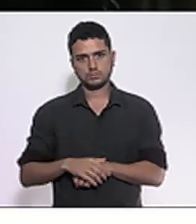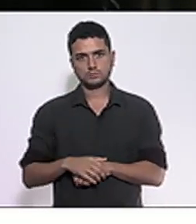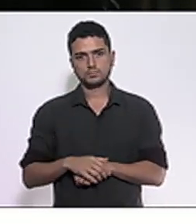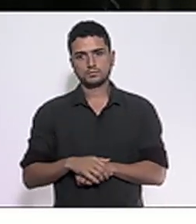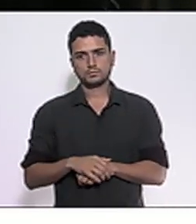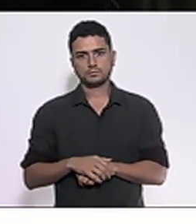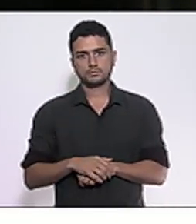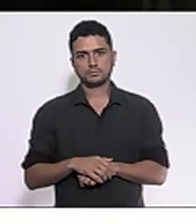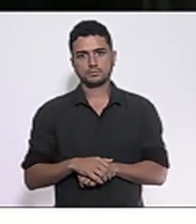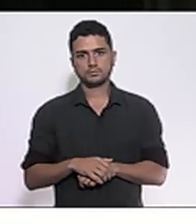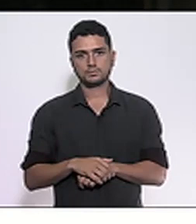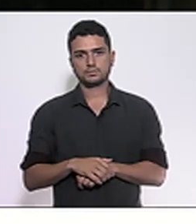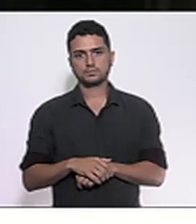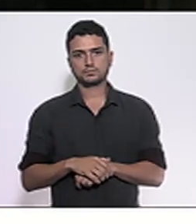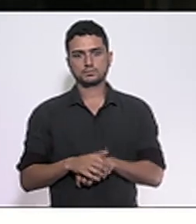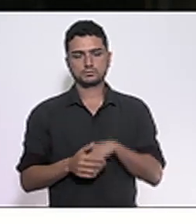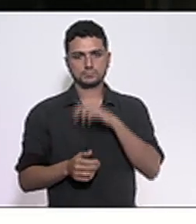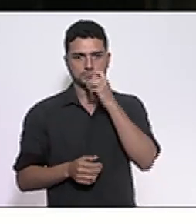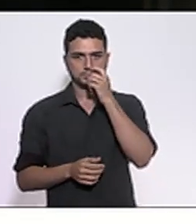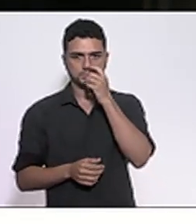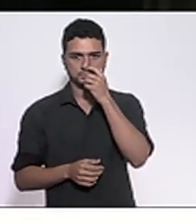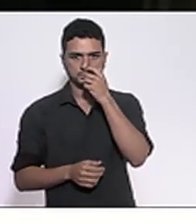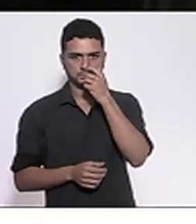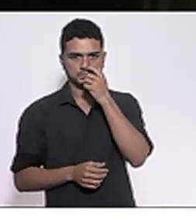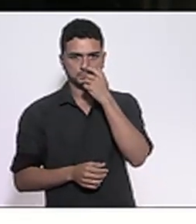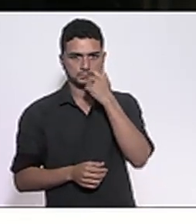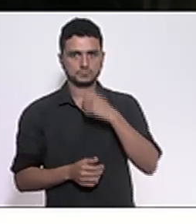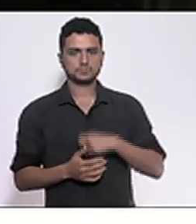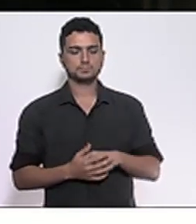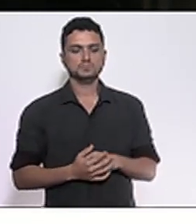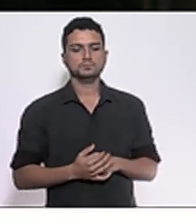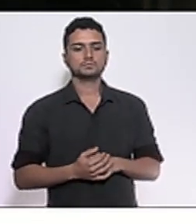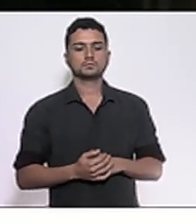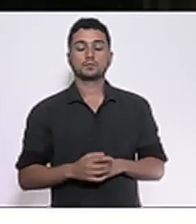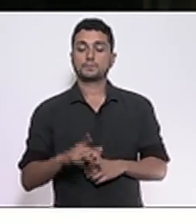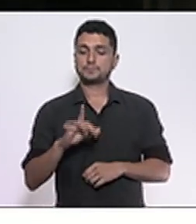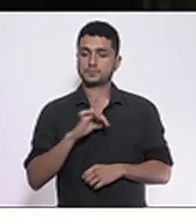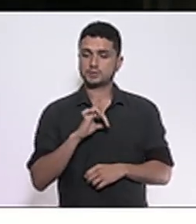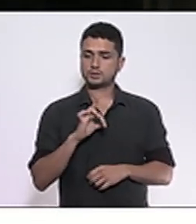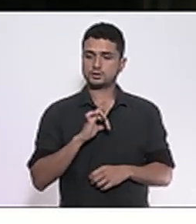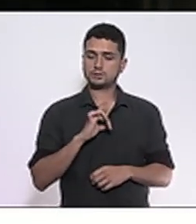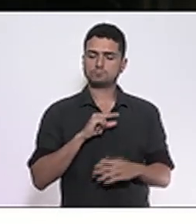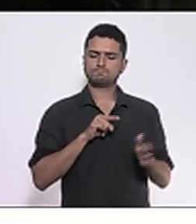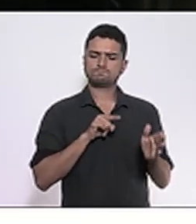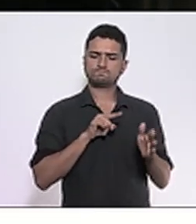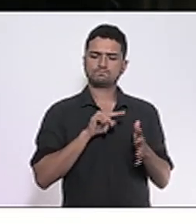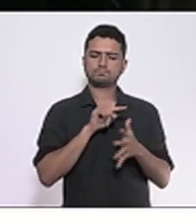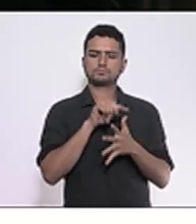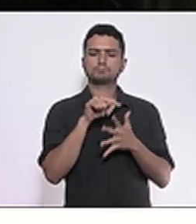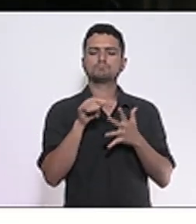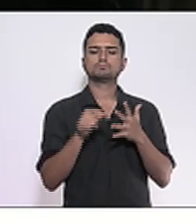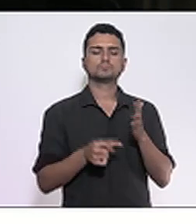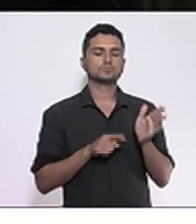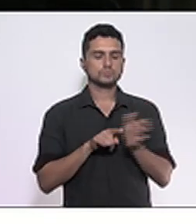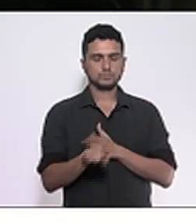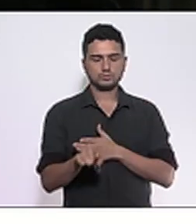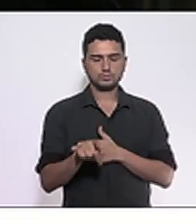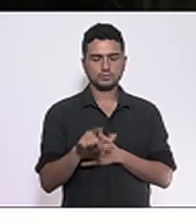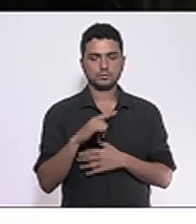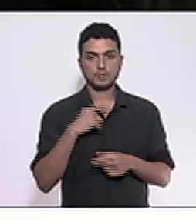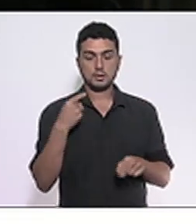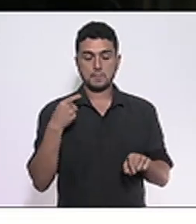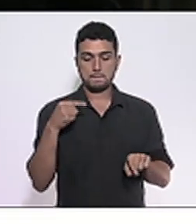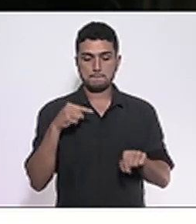tem questões que há impedimentos legais, né? Na